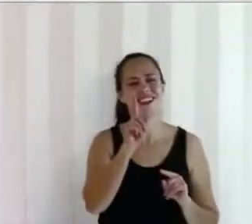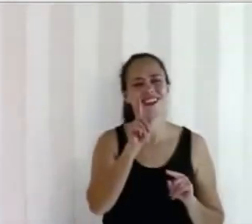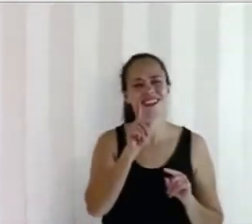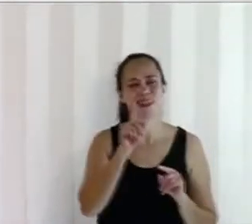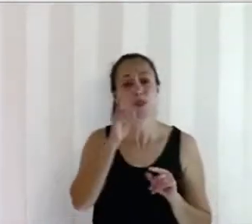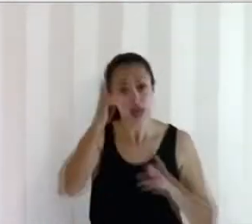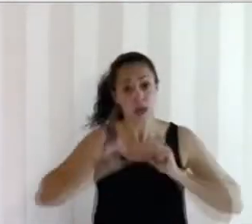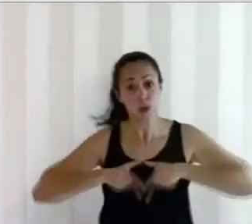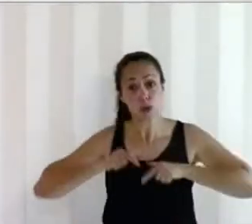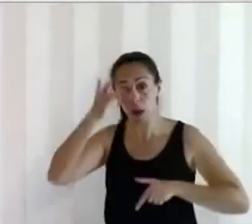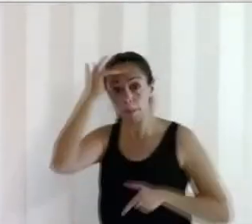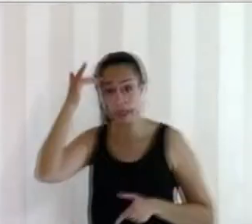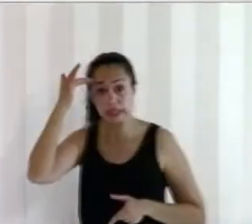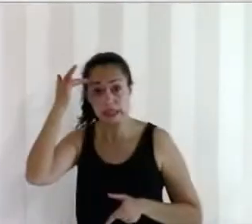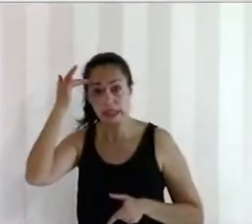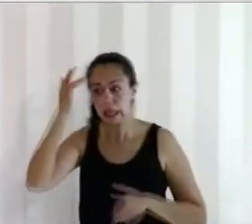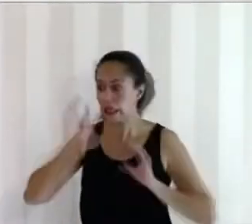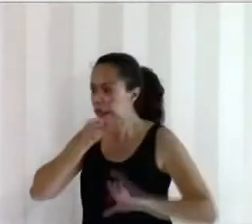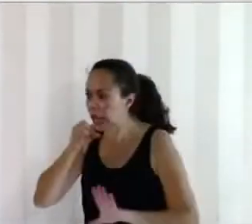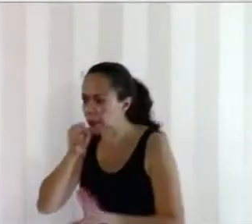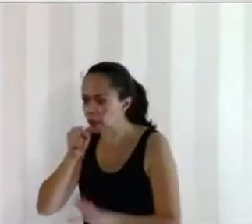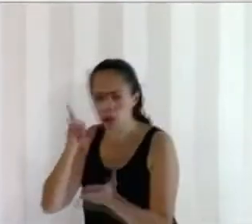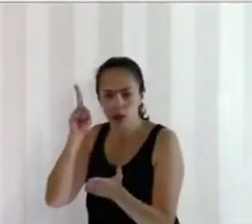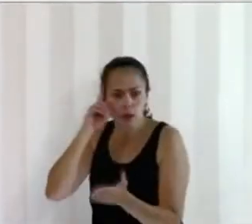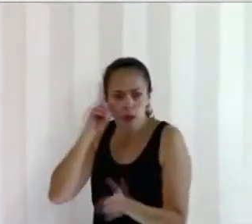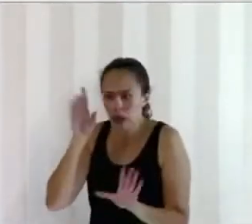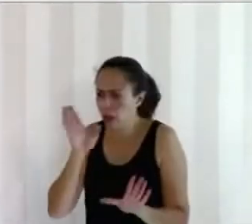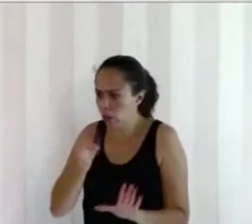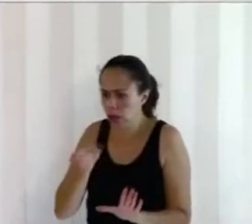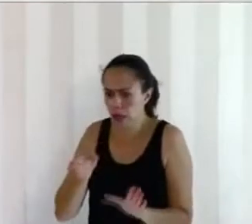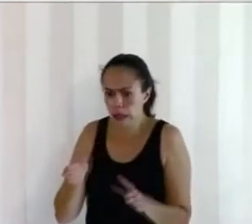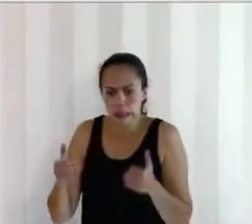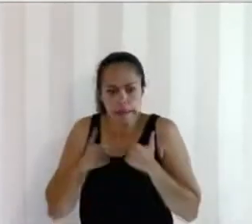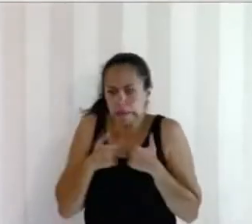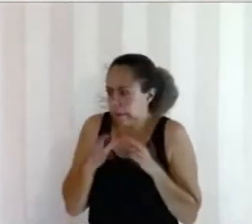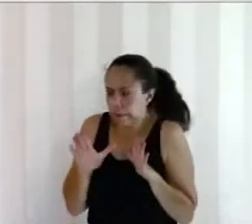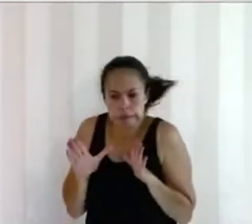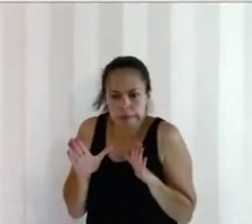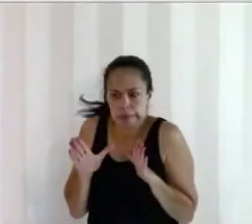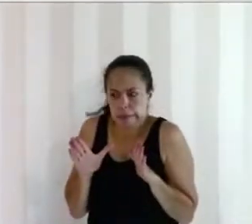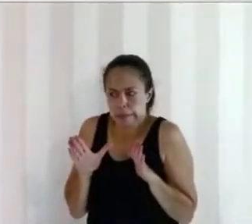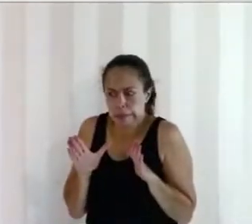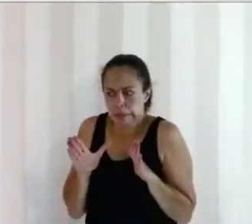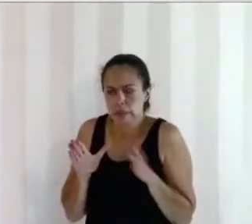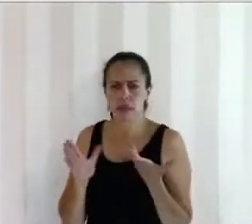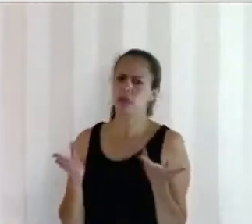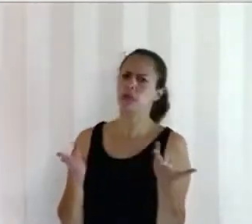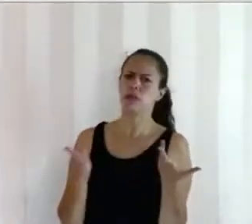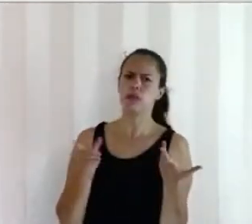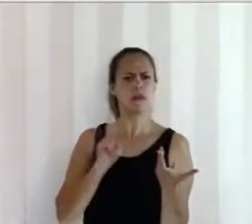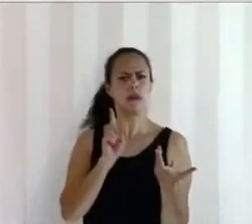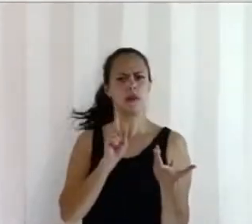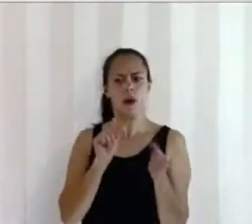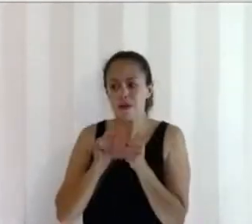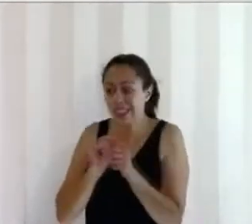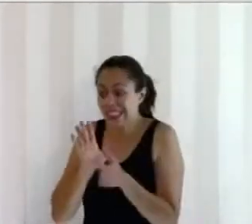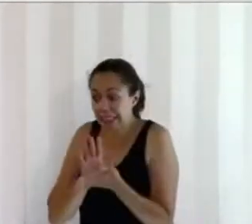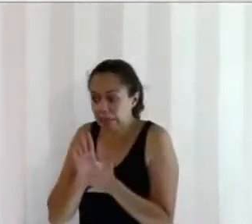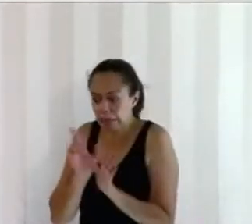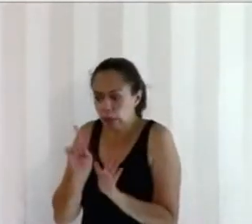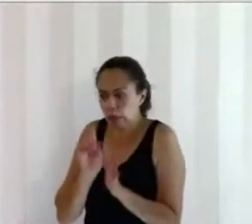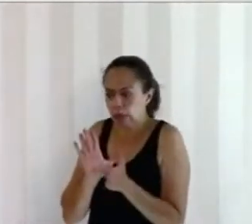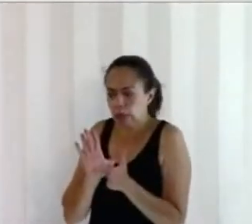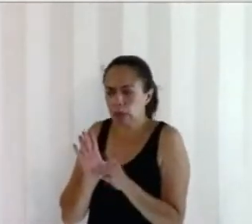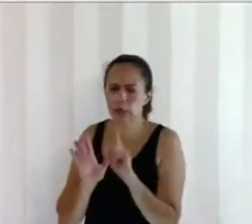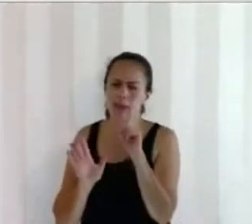o sábado despertava no ser humano a adoração, a gratidão, o louvor.